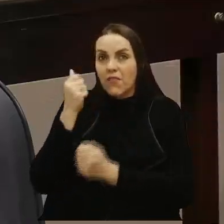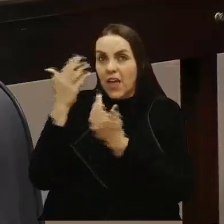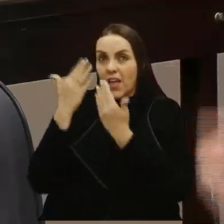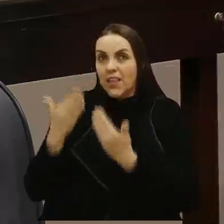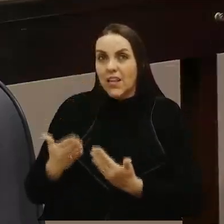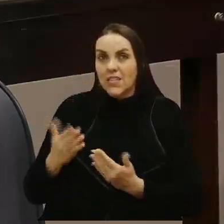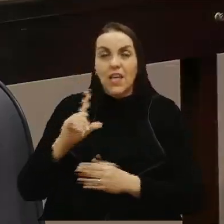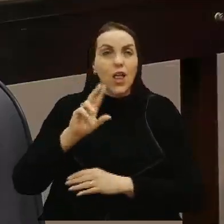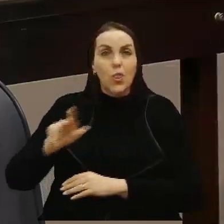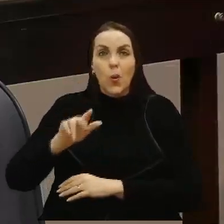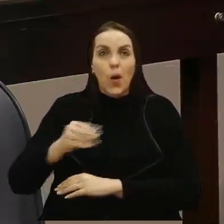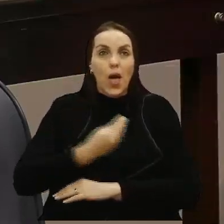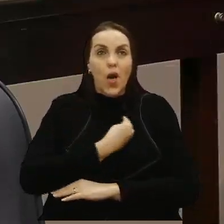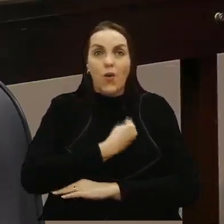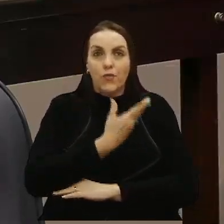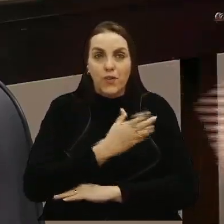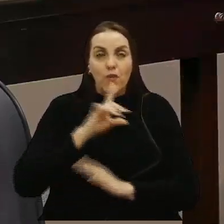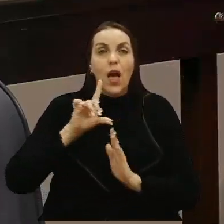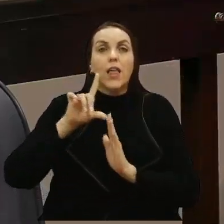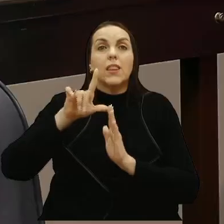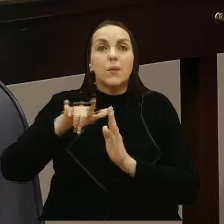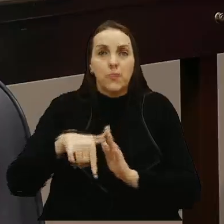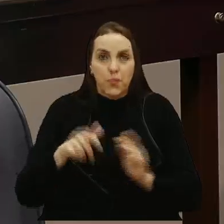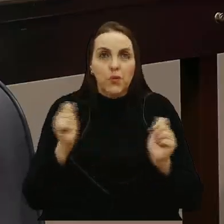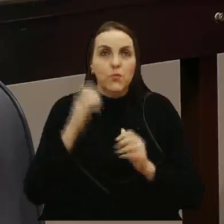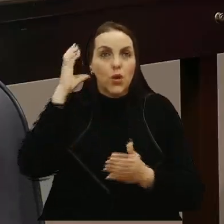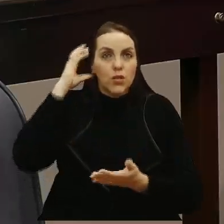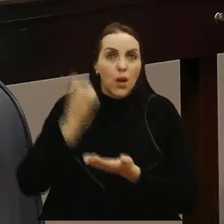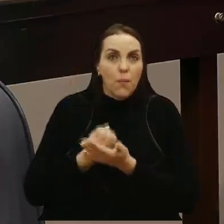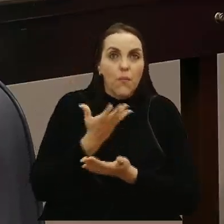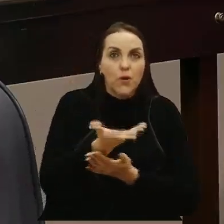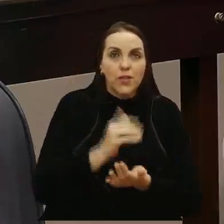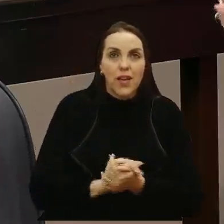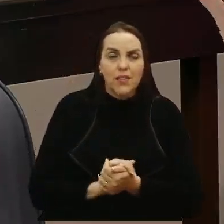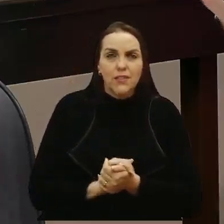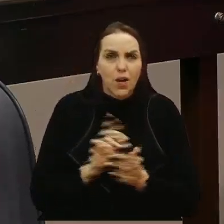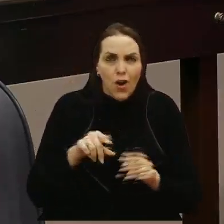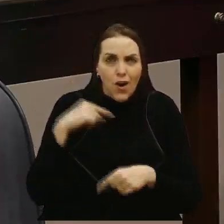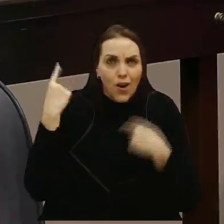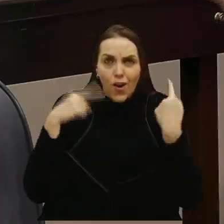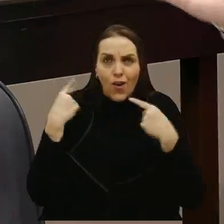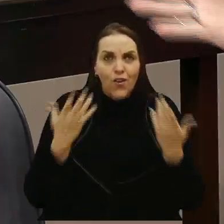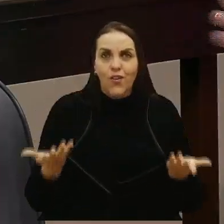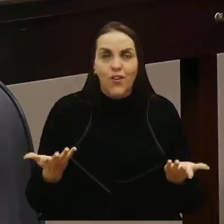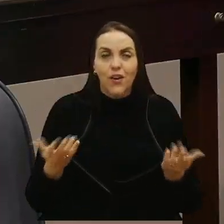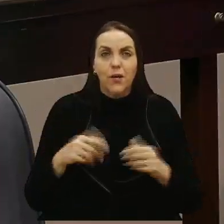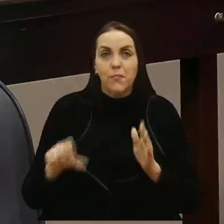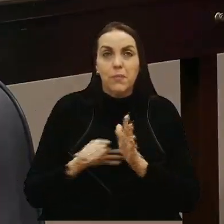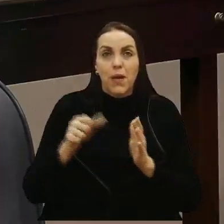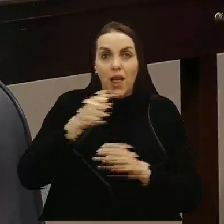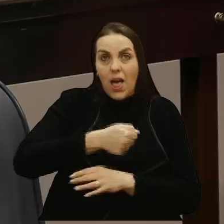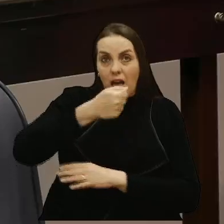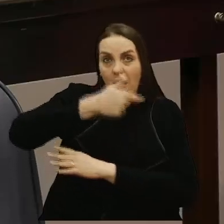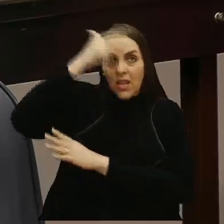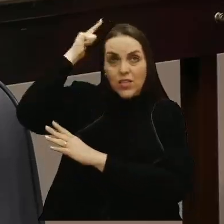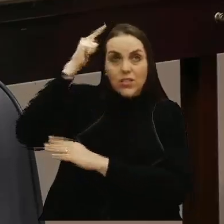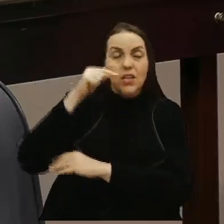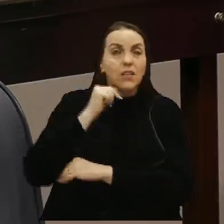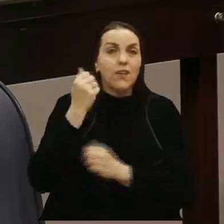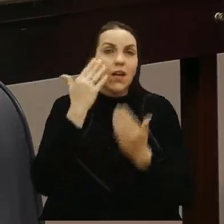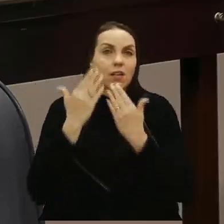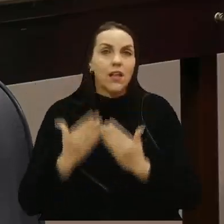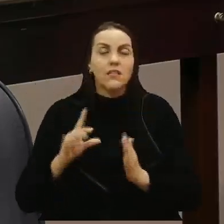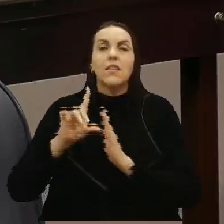vivo. Palavra, e aí presidente. Depois ele pode largar o podcast. Olha a loucura disso. Primeiro o senhor Alexandre de Moraes vai analisar e depois